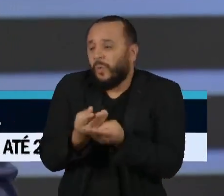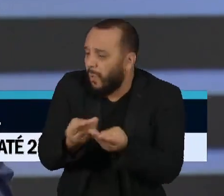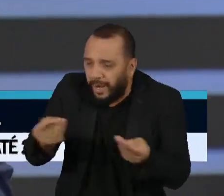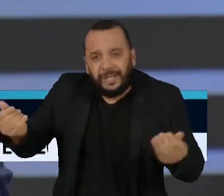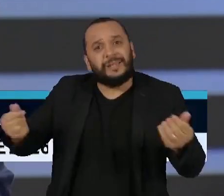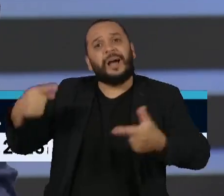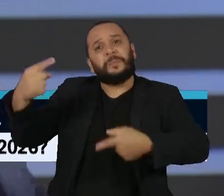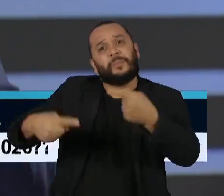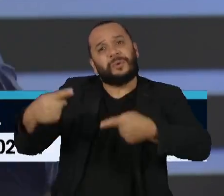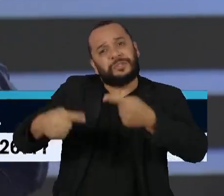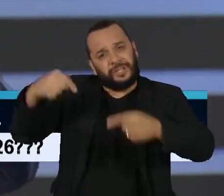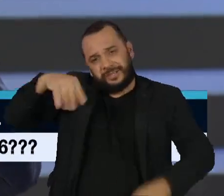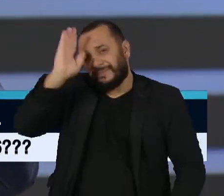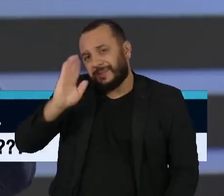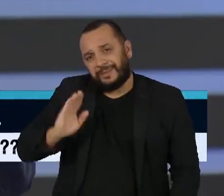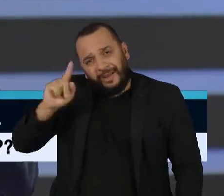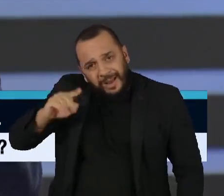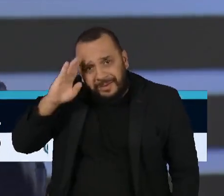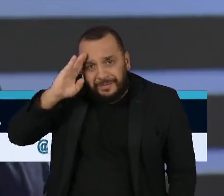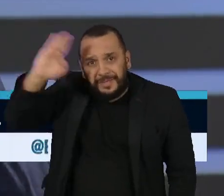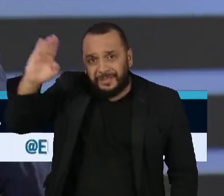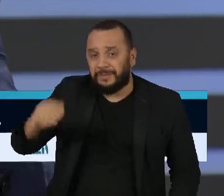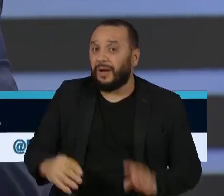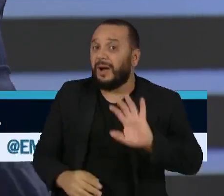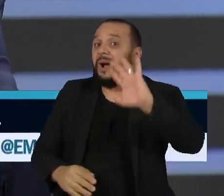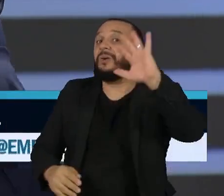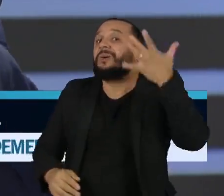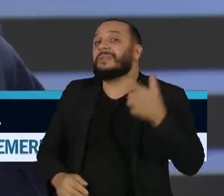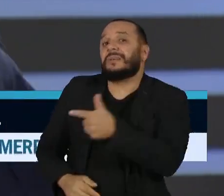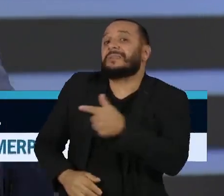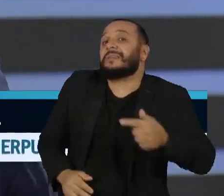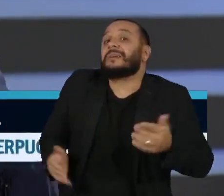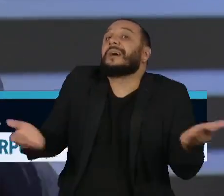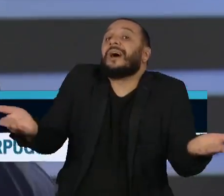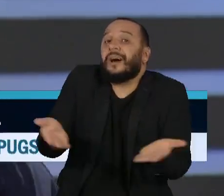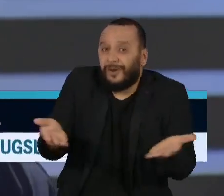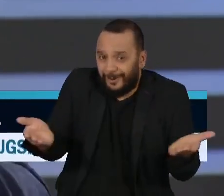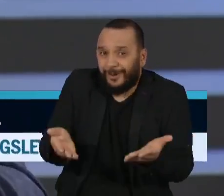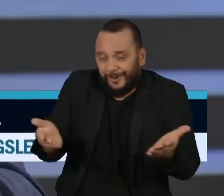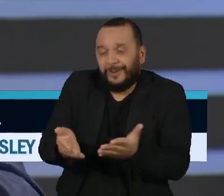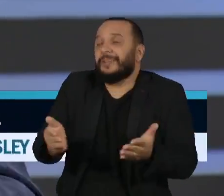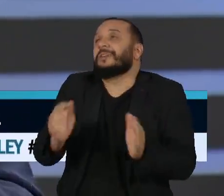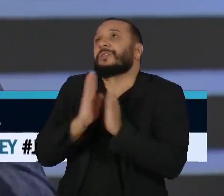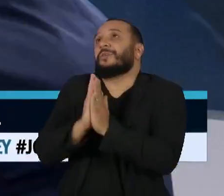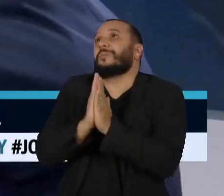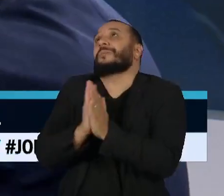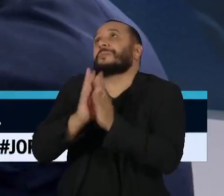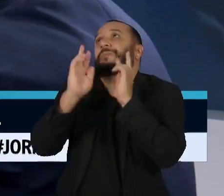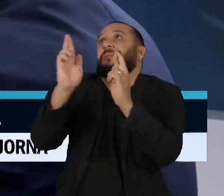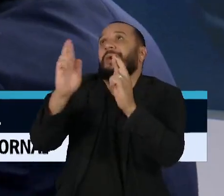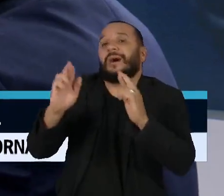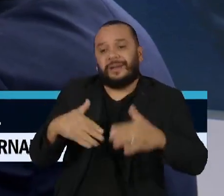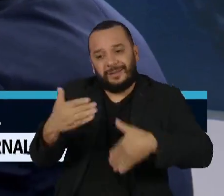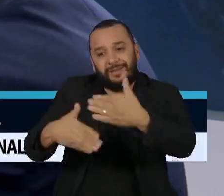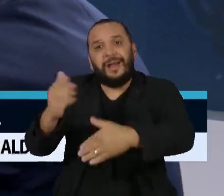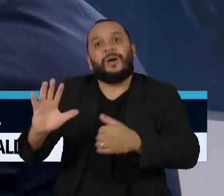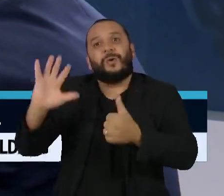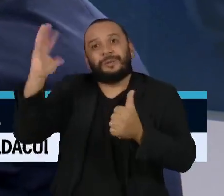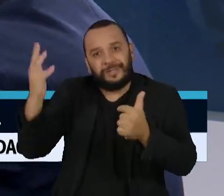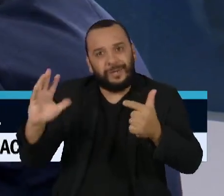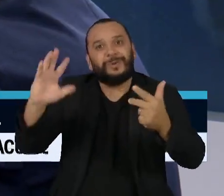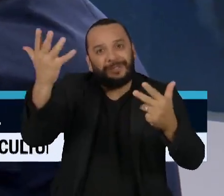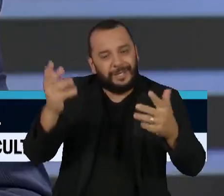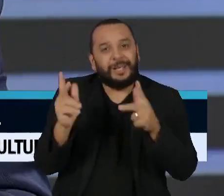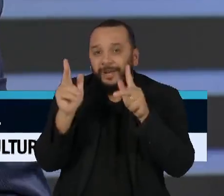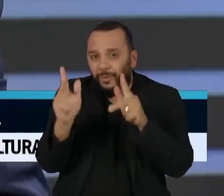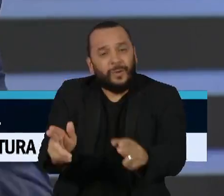acho que isso que é central. O que aconteceu nessa semana, que isso se reproduz em outras semanas, né, daqui para frente. Discutir as